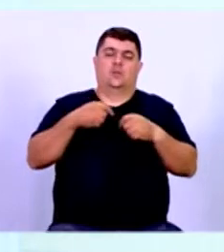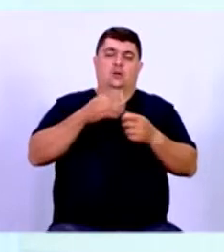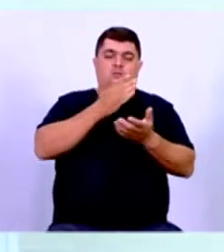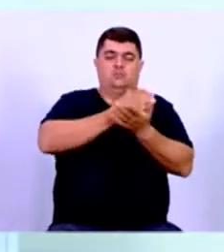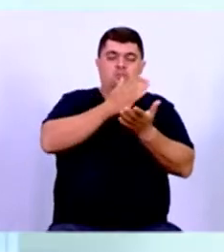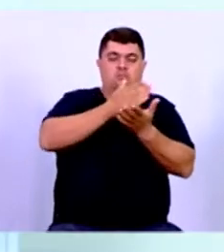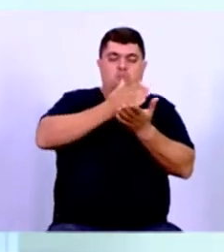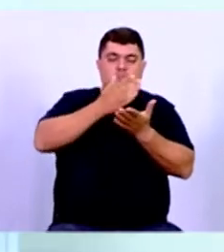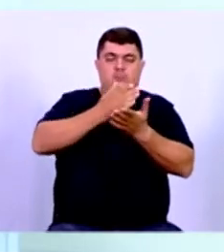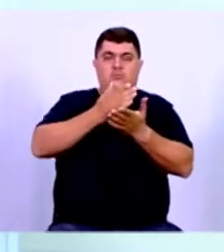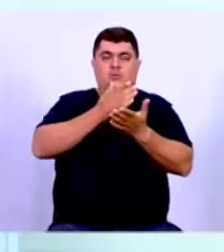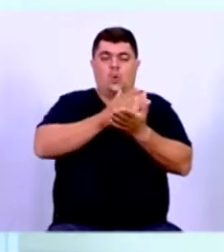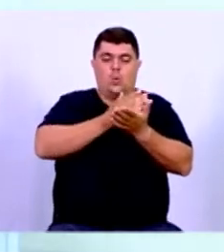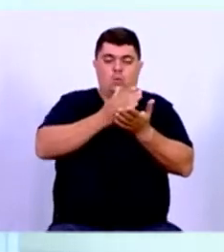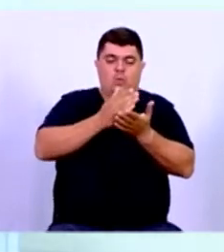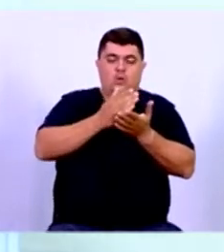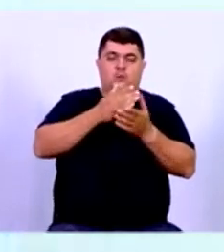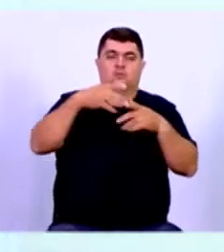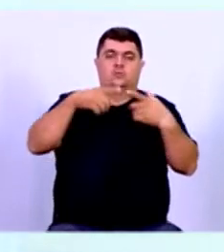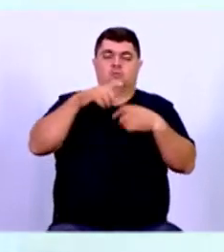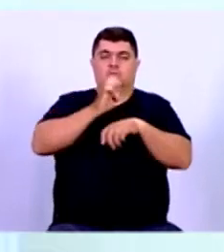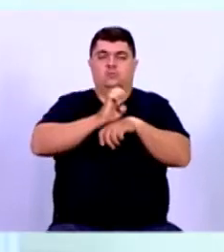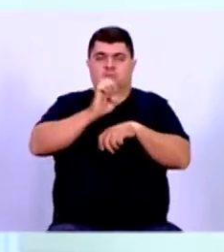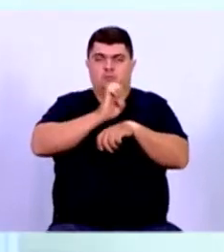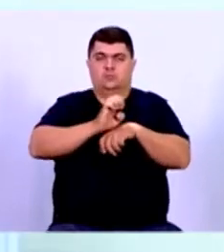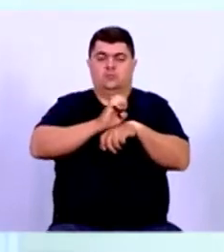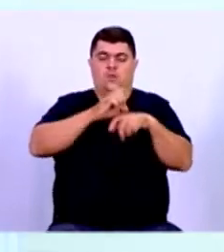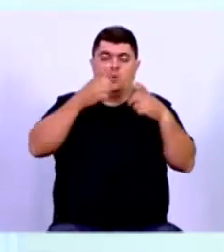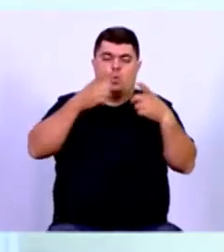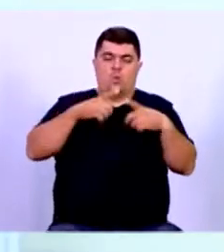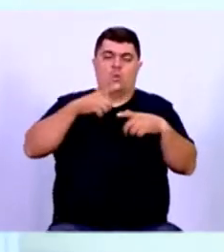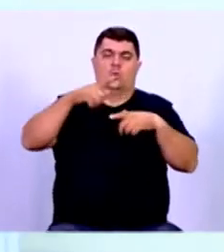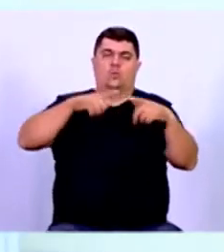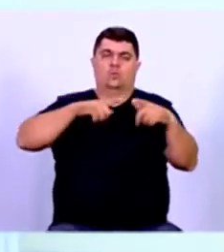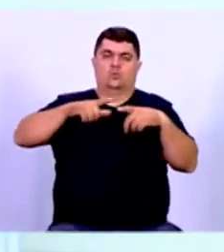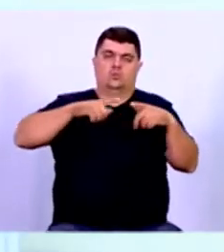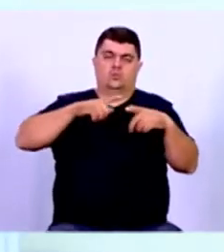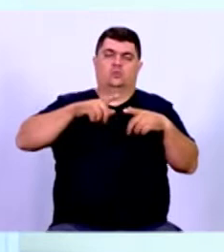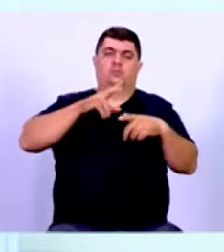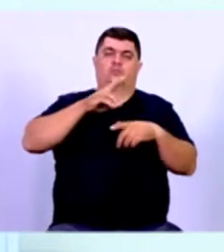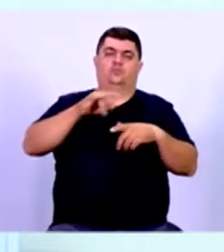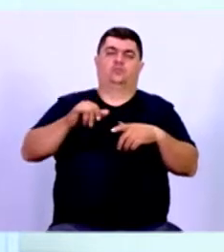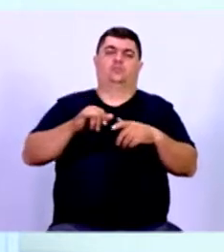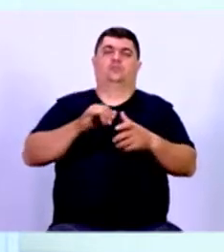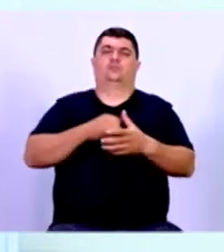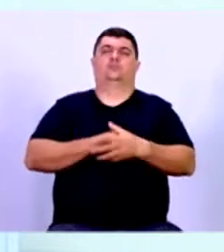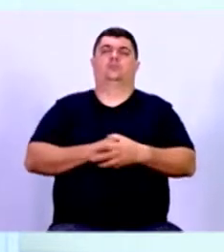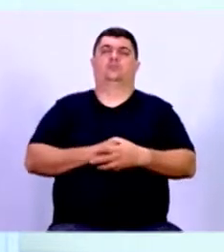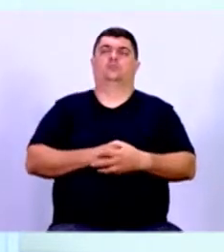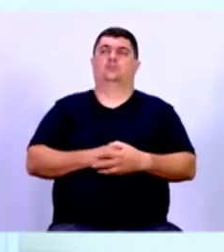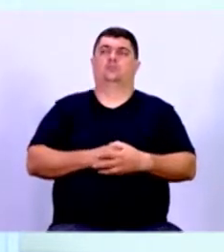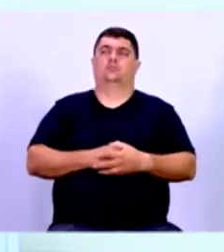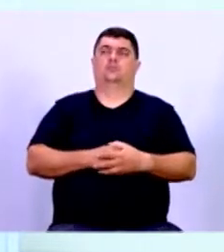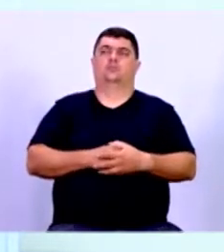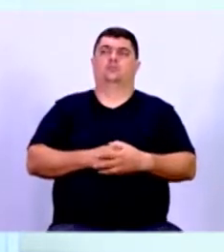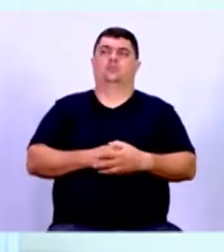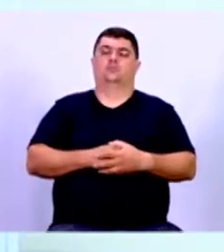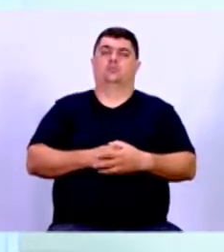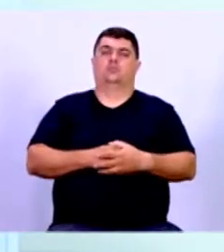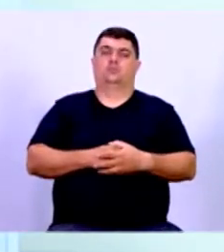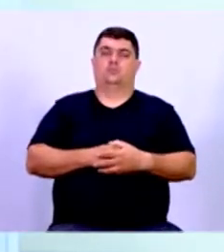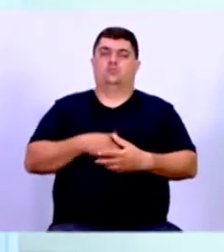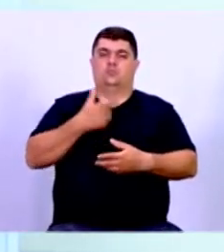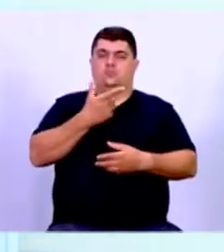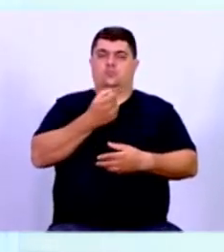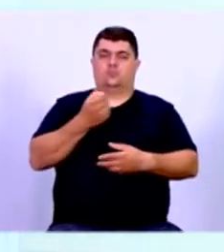partir do momento que o aluno inicia a atividade de estágio no local, na empresa onde ele faz essa atividade. Então, são